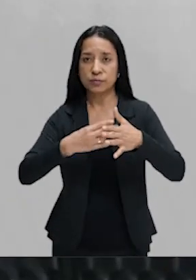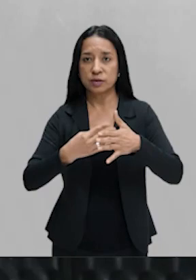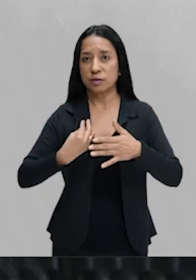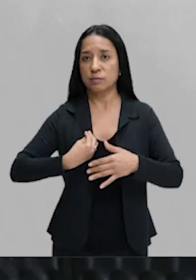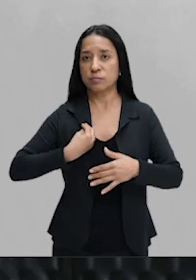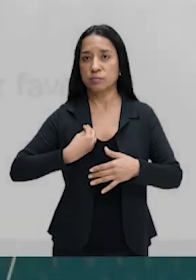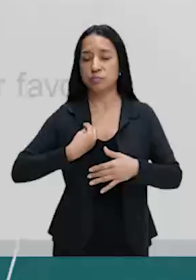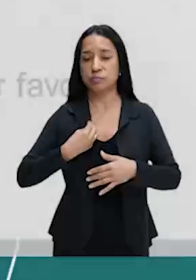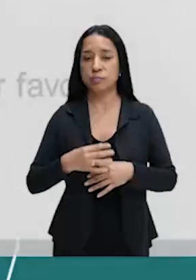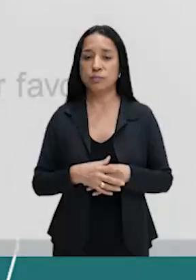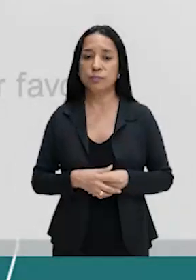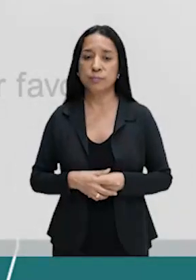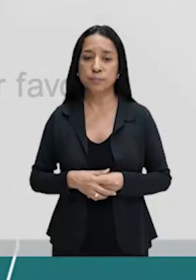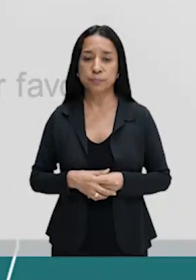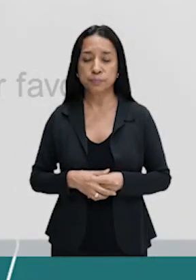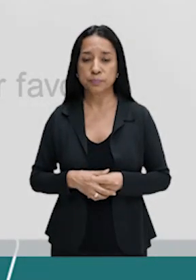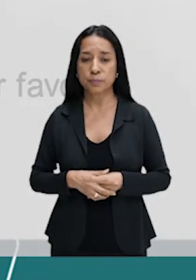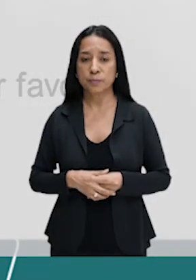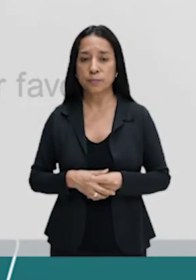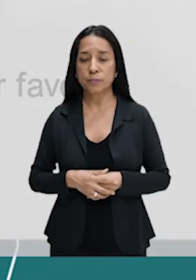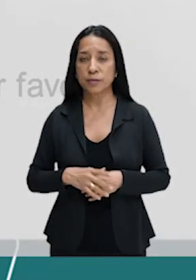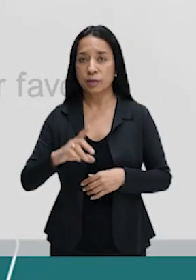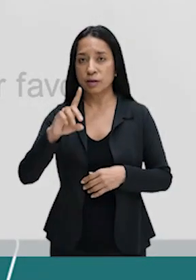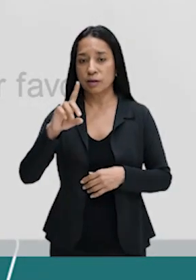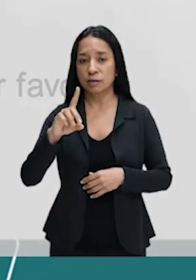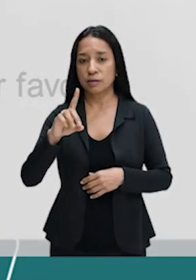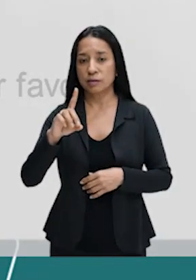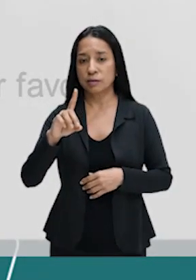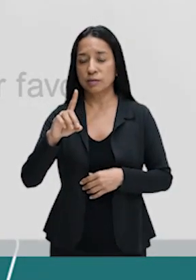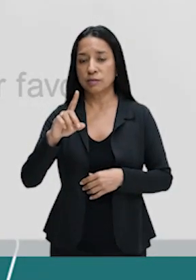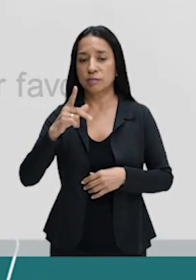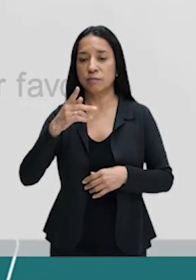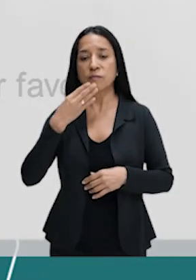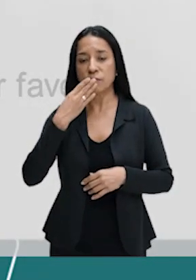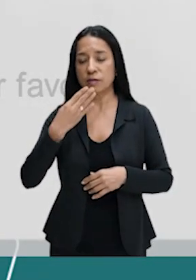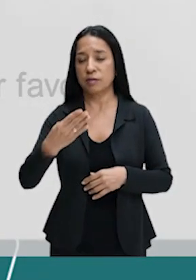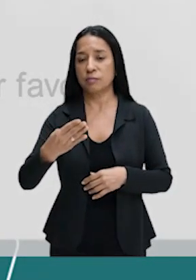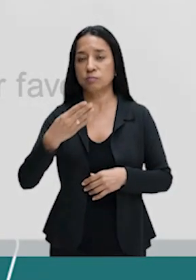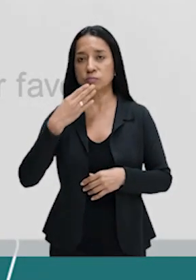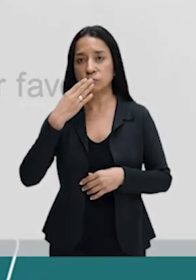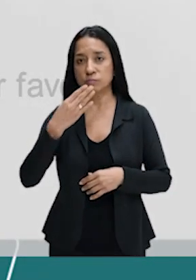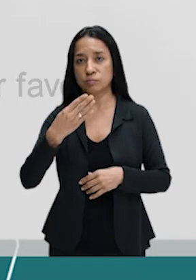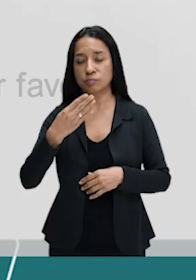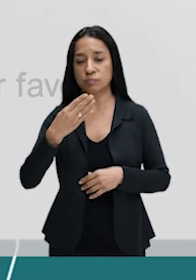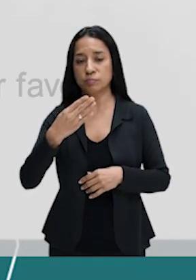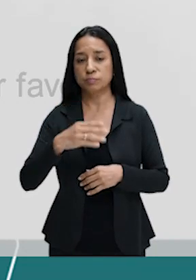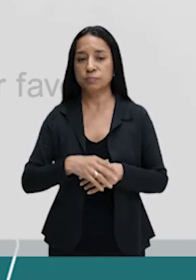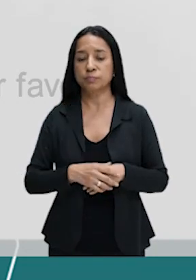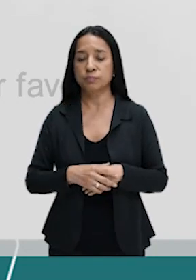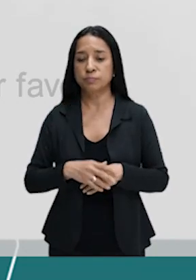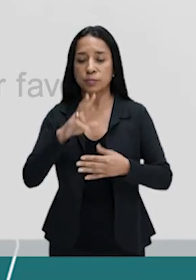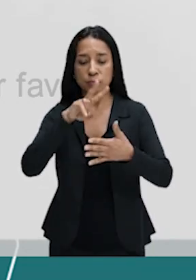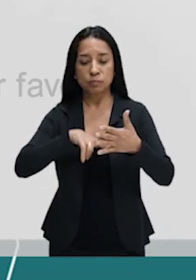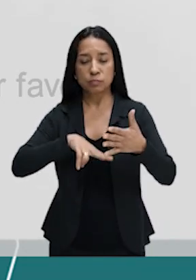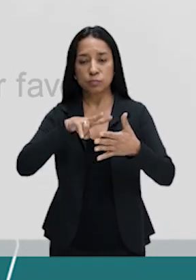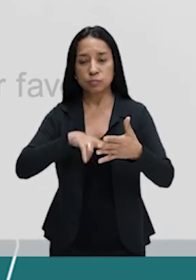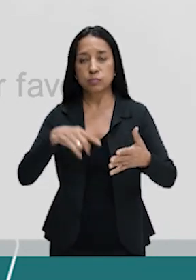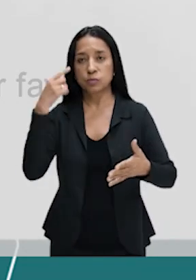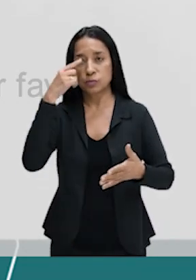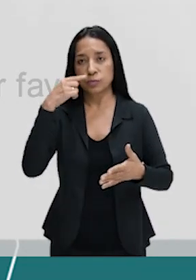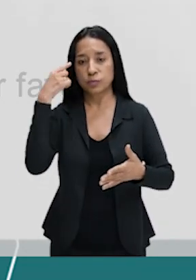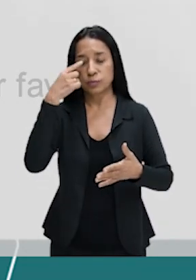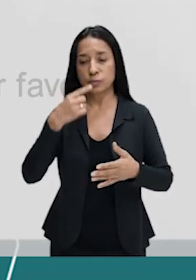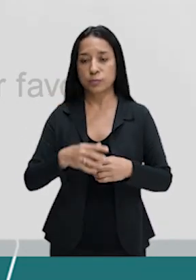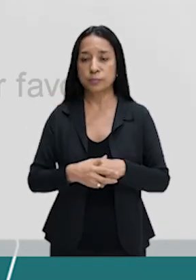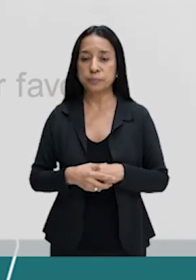Decir, outro verbo, que é o verbo dizer, tá? Então, decir, eu digo, tu dices, él dice,